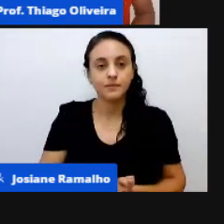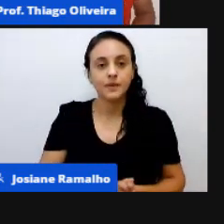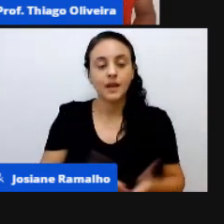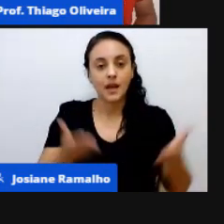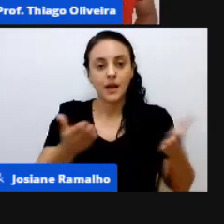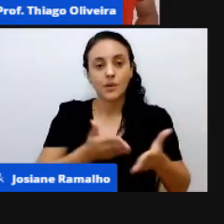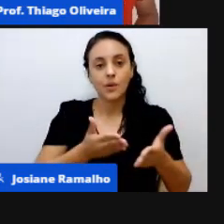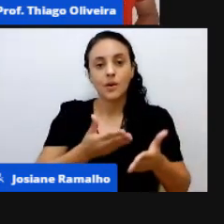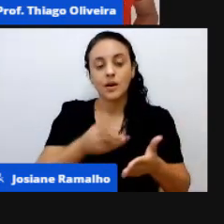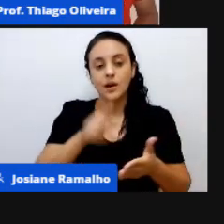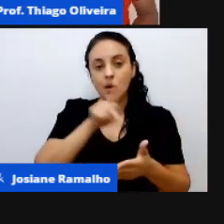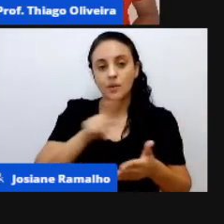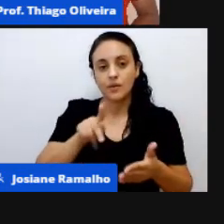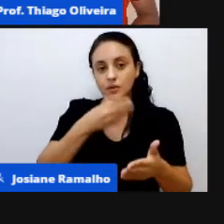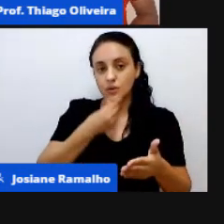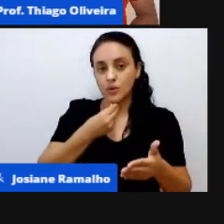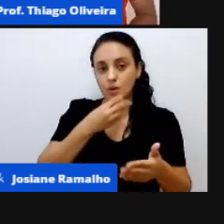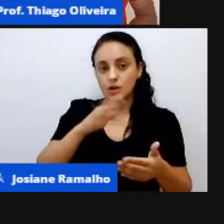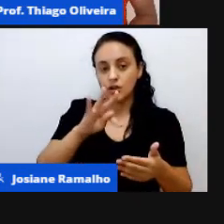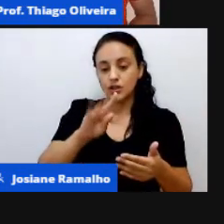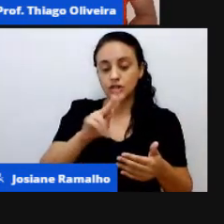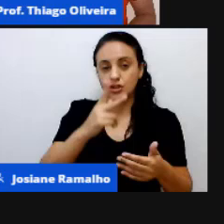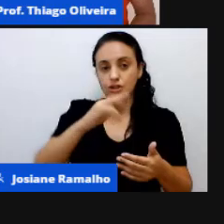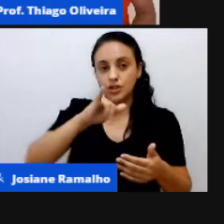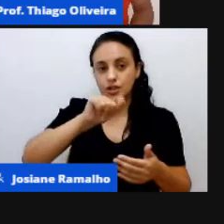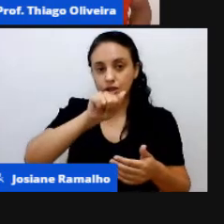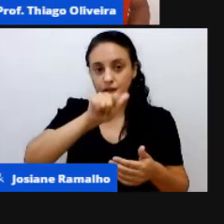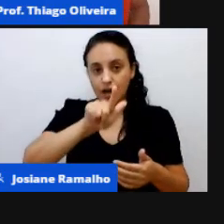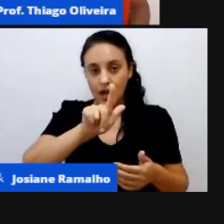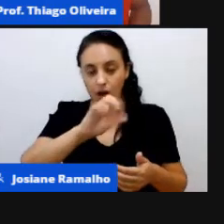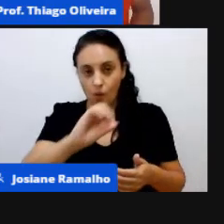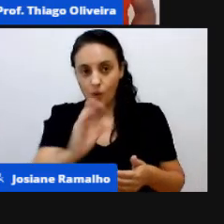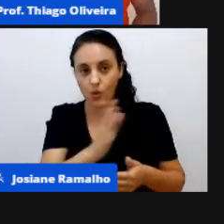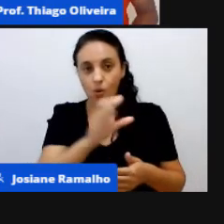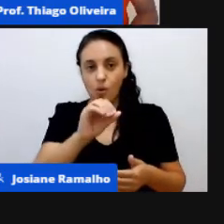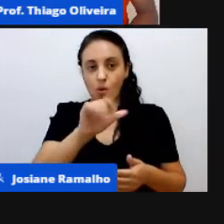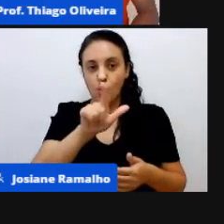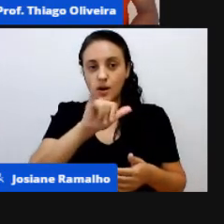Tiago Oliveira. Despeço de vocês. Um forte abraço.